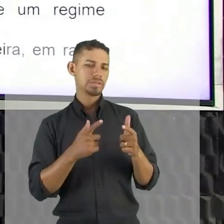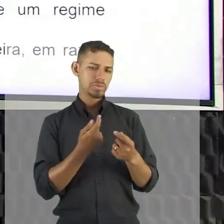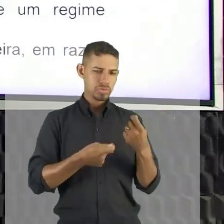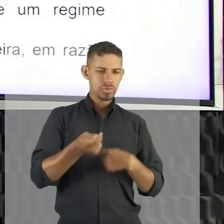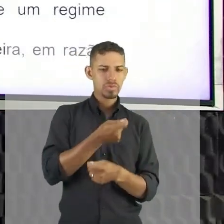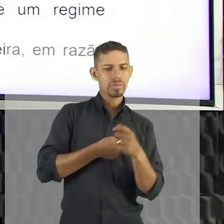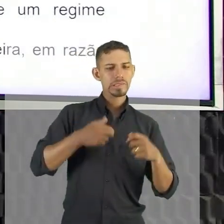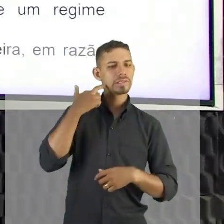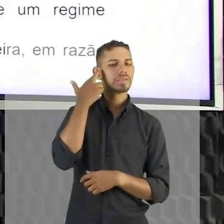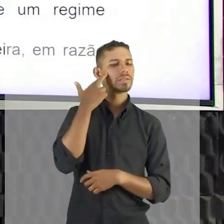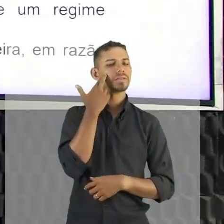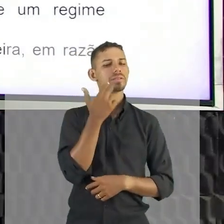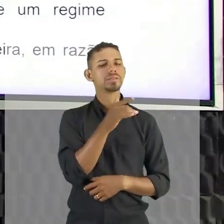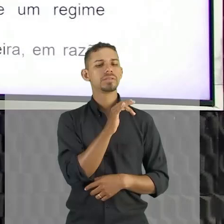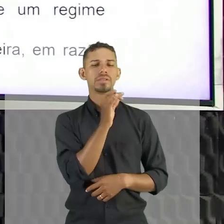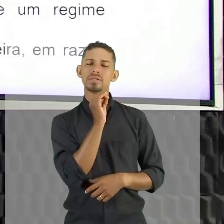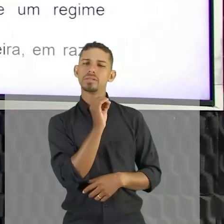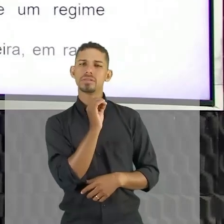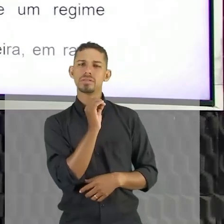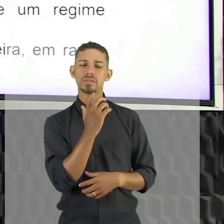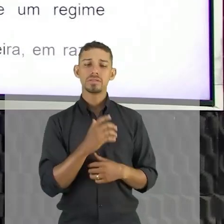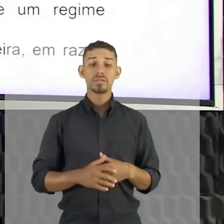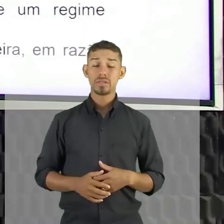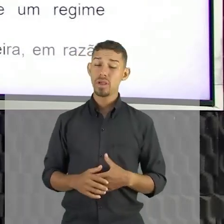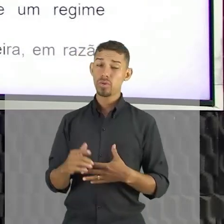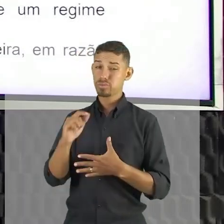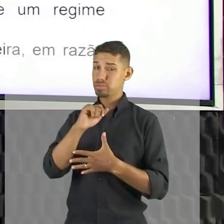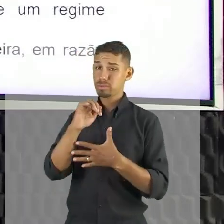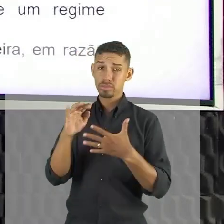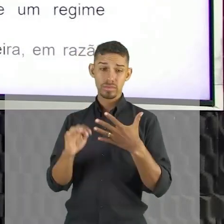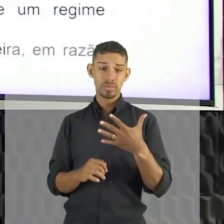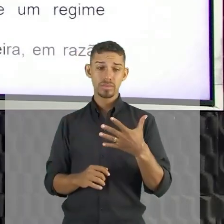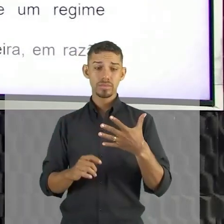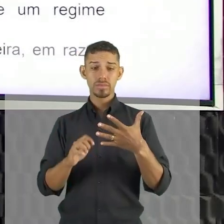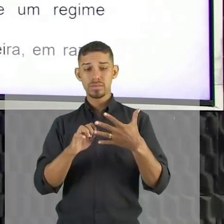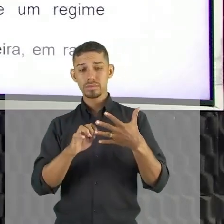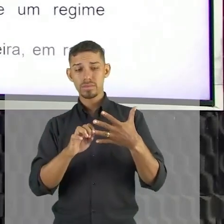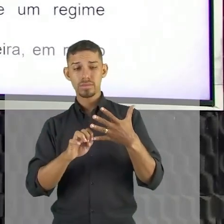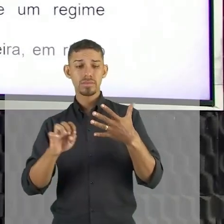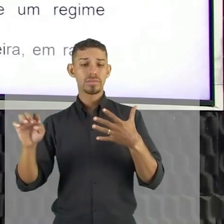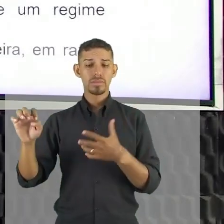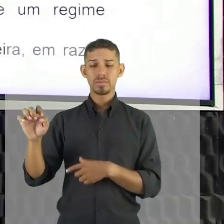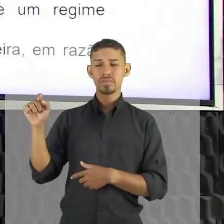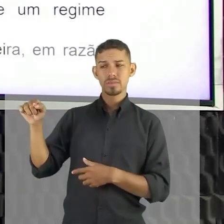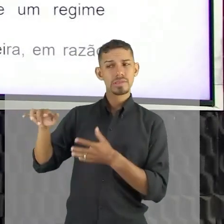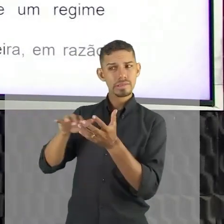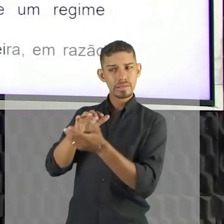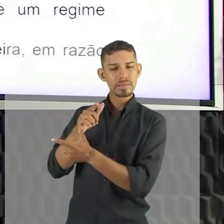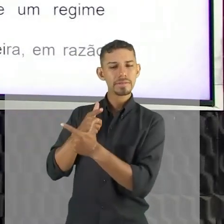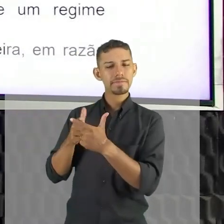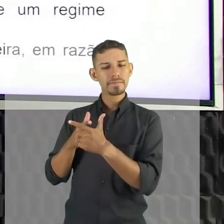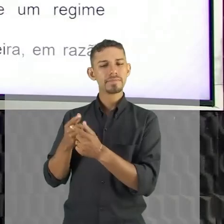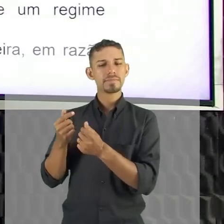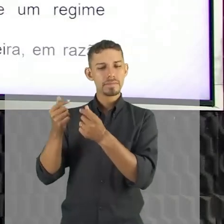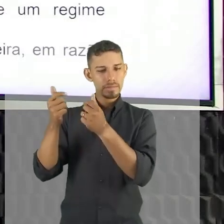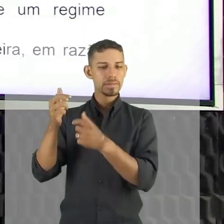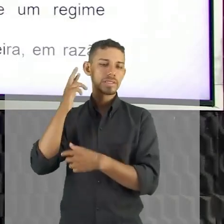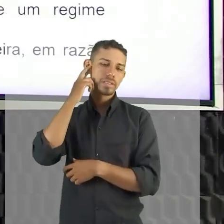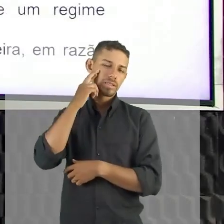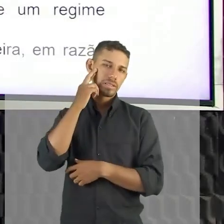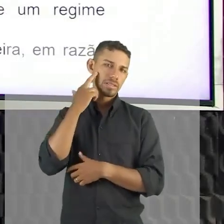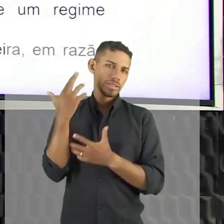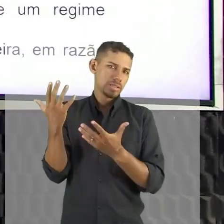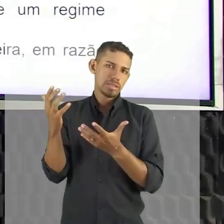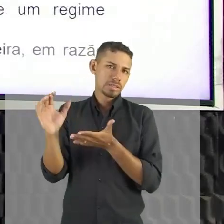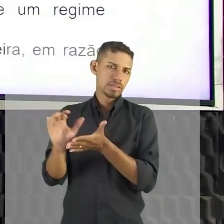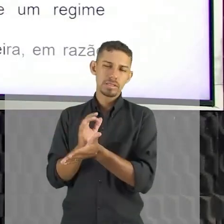olha só, gente, alguma dessas alternativas você tem que logo eliminar. A letra E diz solucionou a crise financeira em razão das indenizações